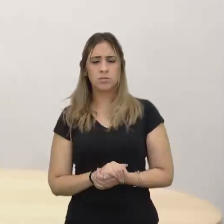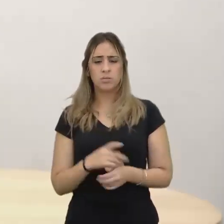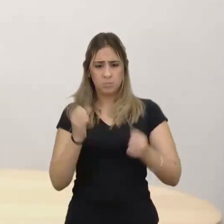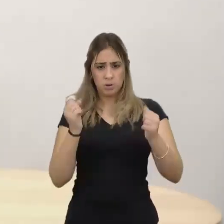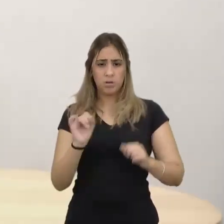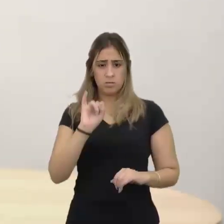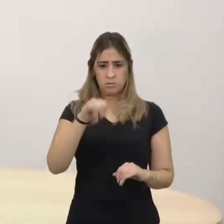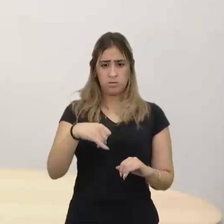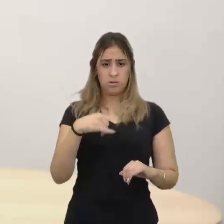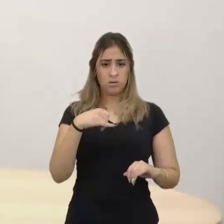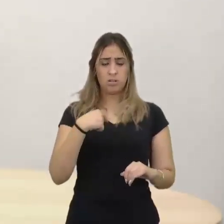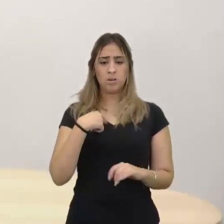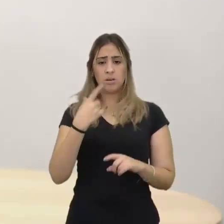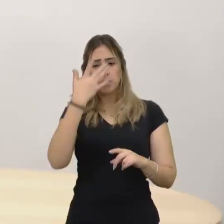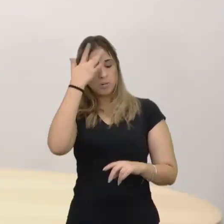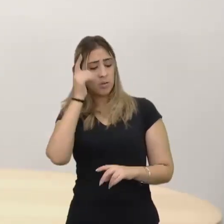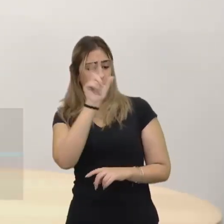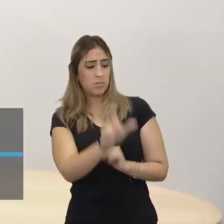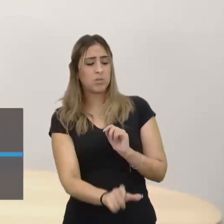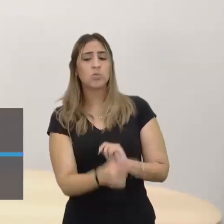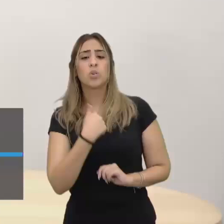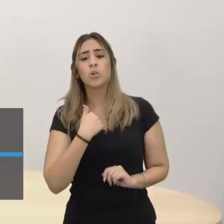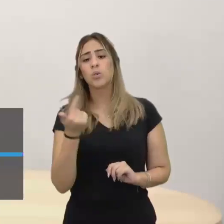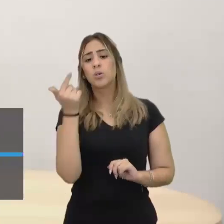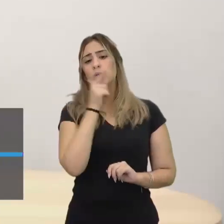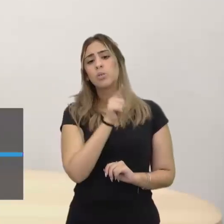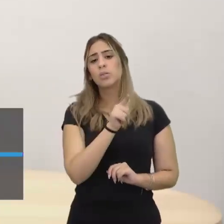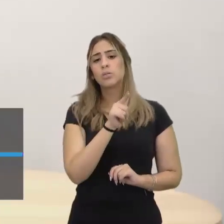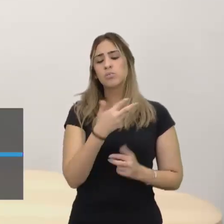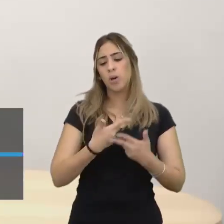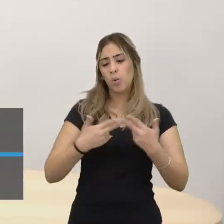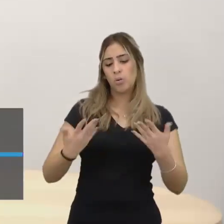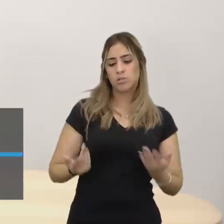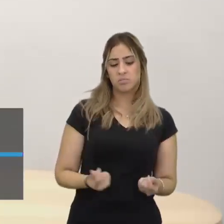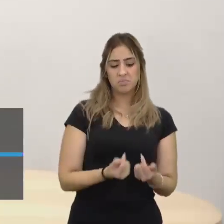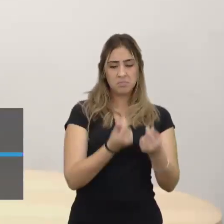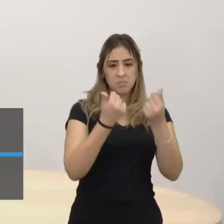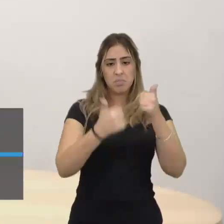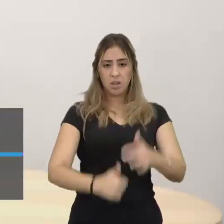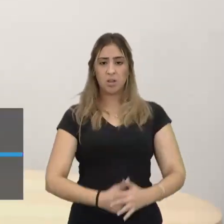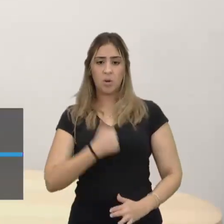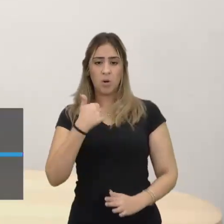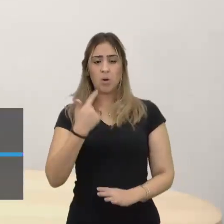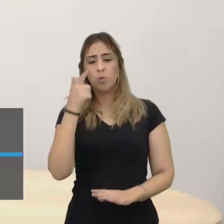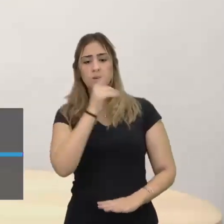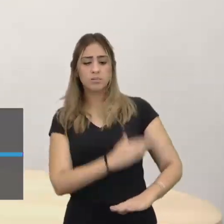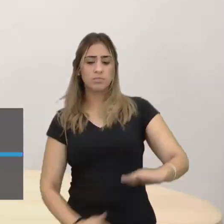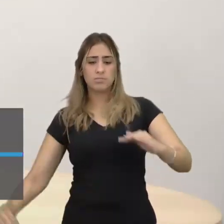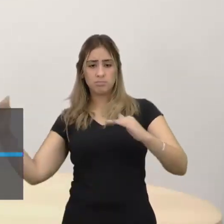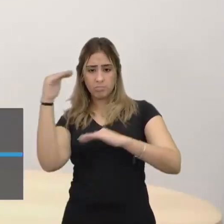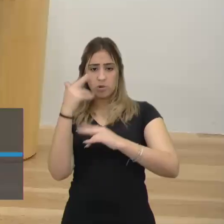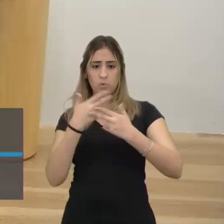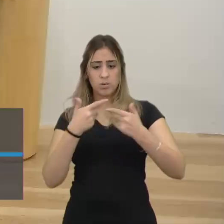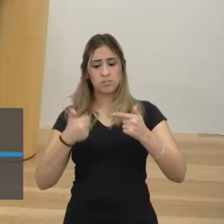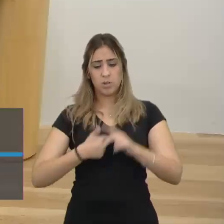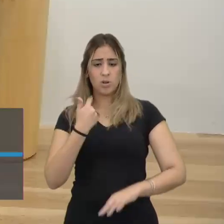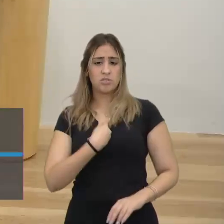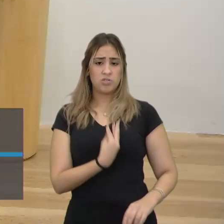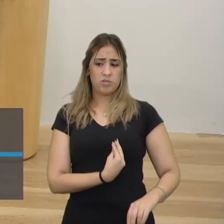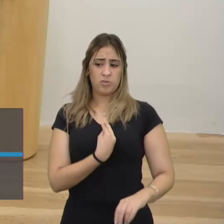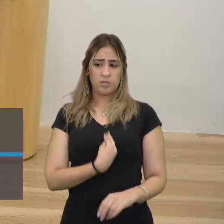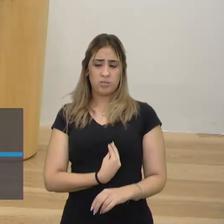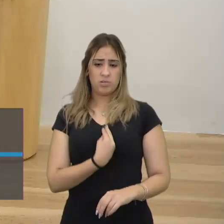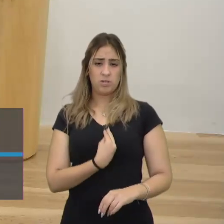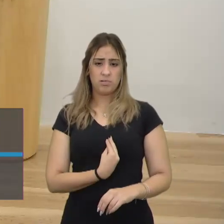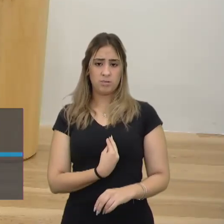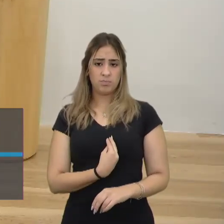quê? Existe chance, assim, da pessoa conseguir algum enriquecimento e conseguir alcançar novos patamares de vida? Muito bem.